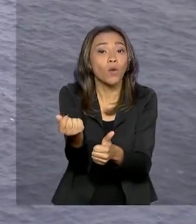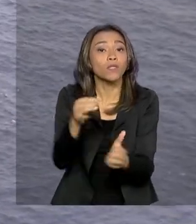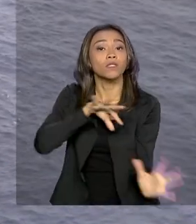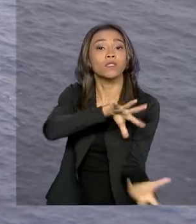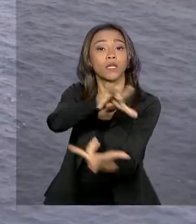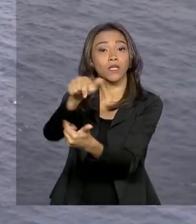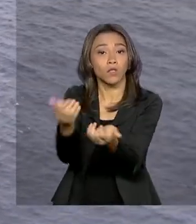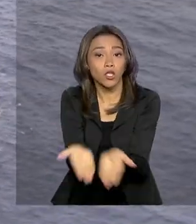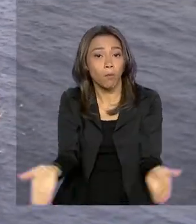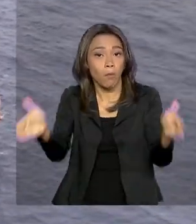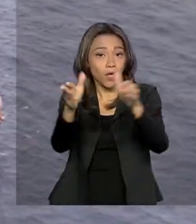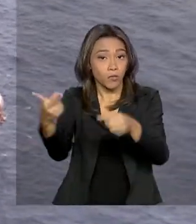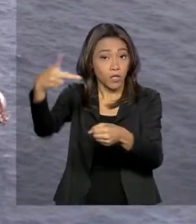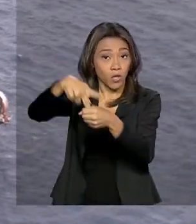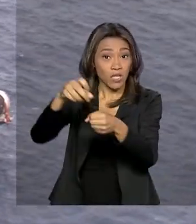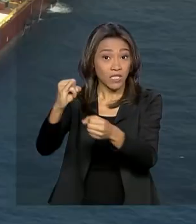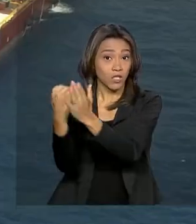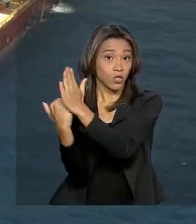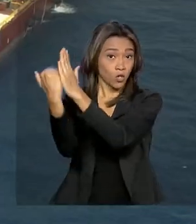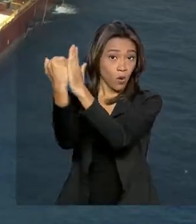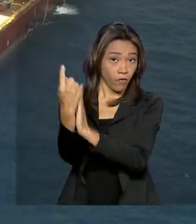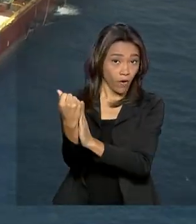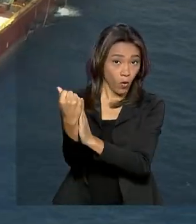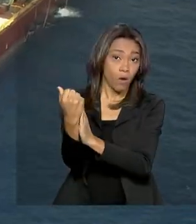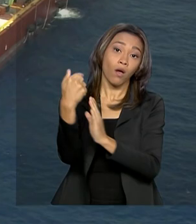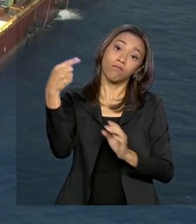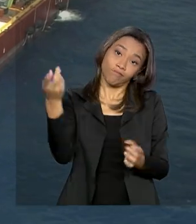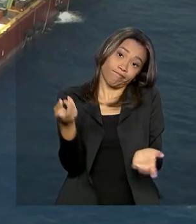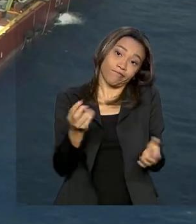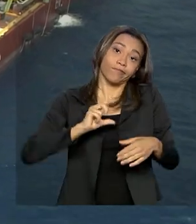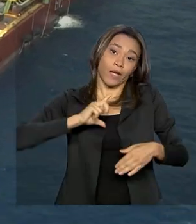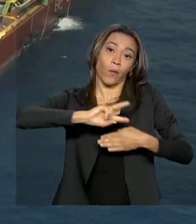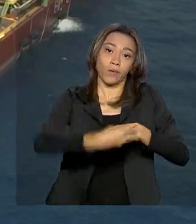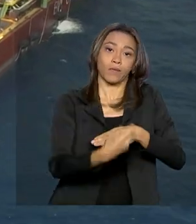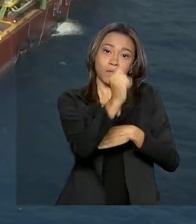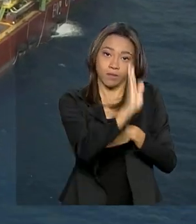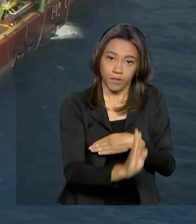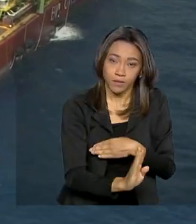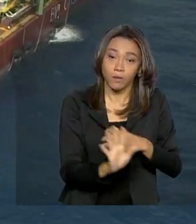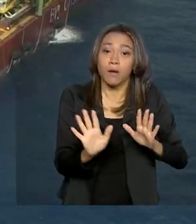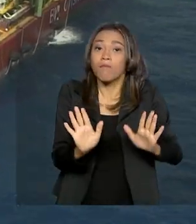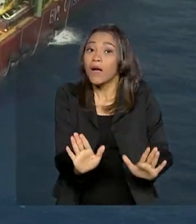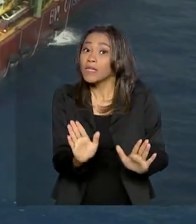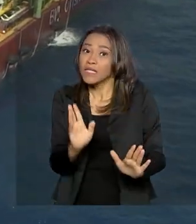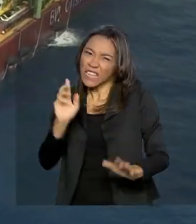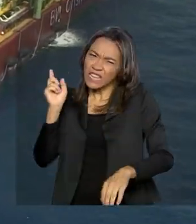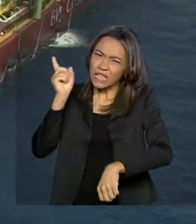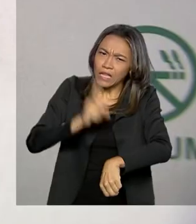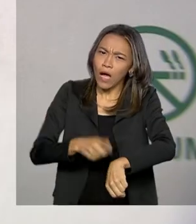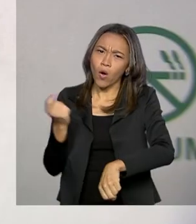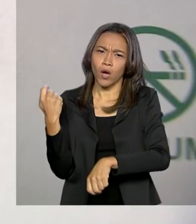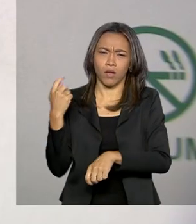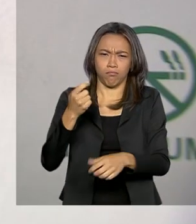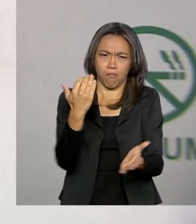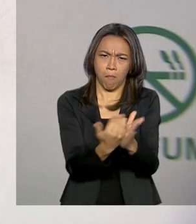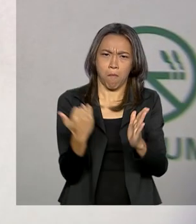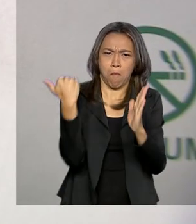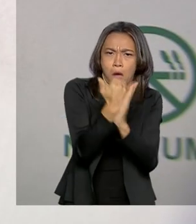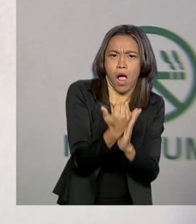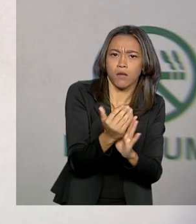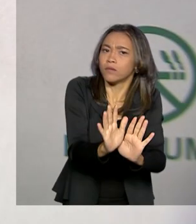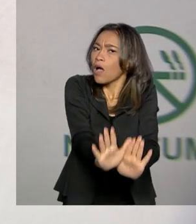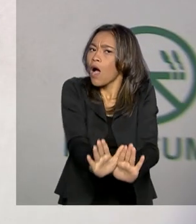fora pode aumentar por aqui também mas o repasse para o consumidor não é feita automaticamente há uma janela